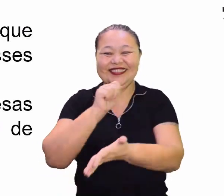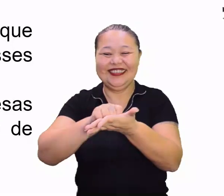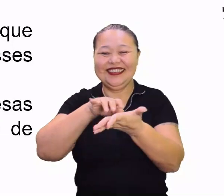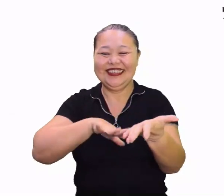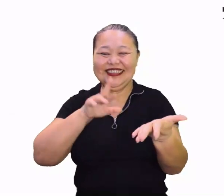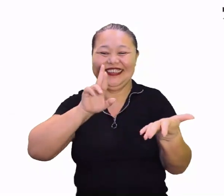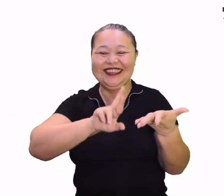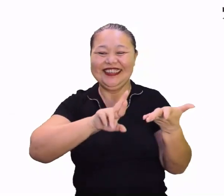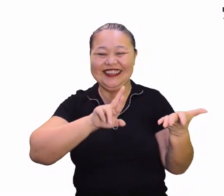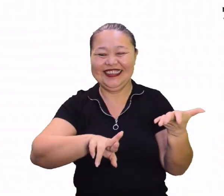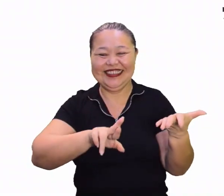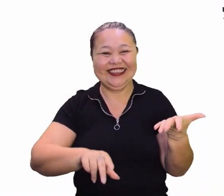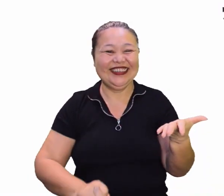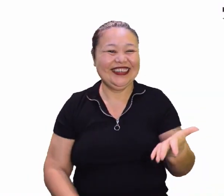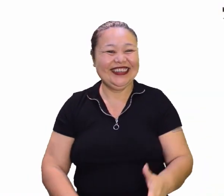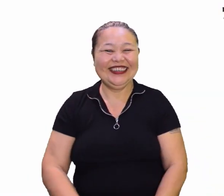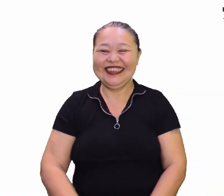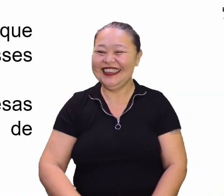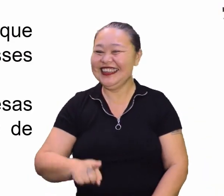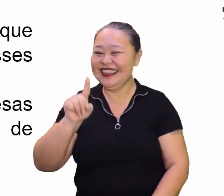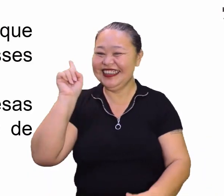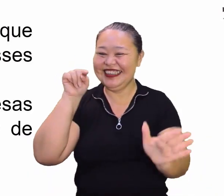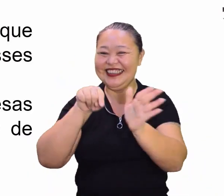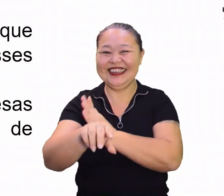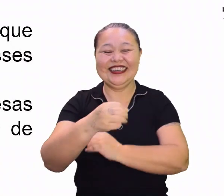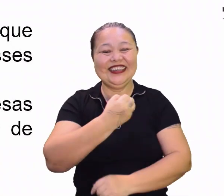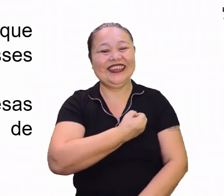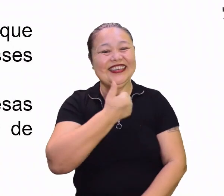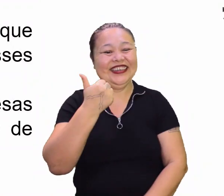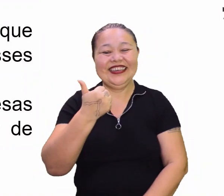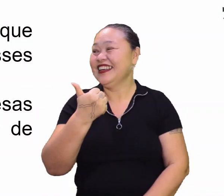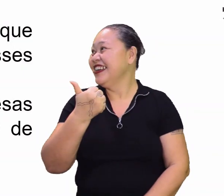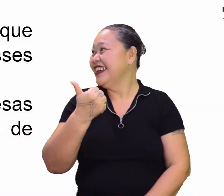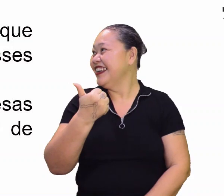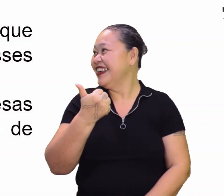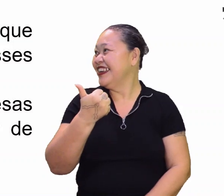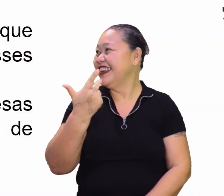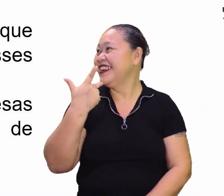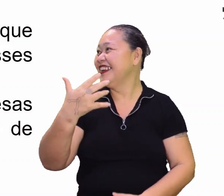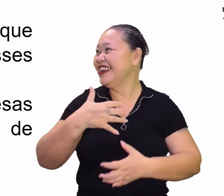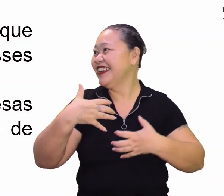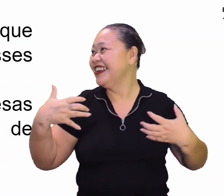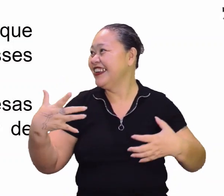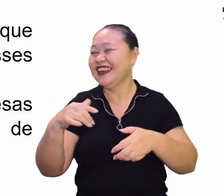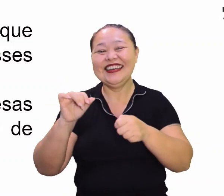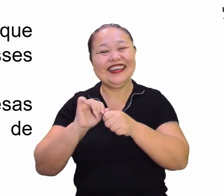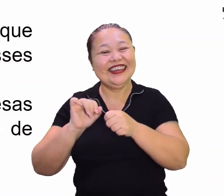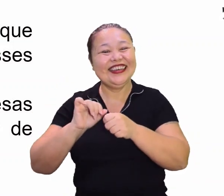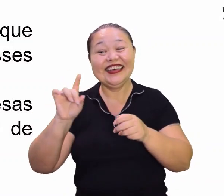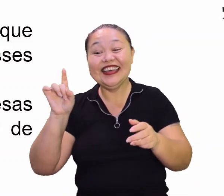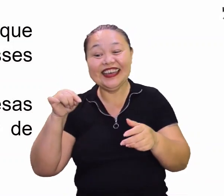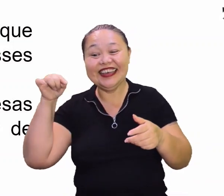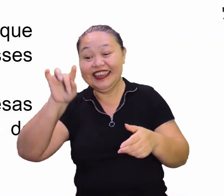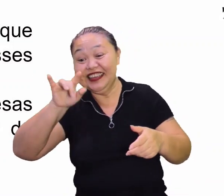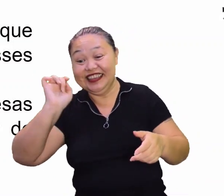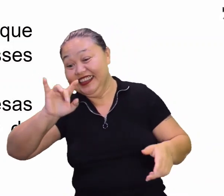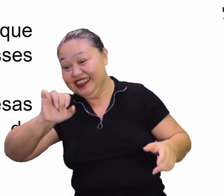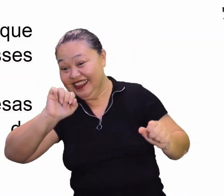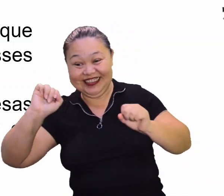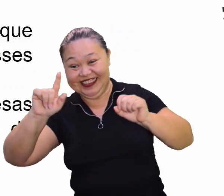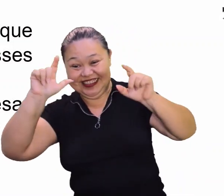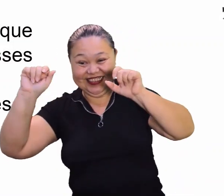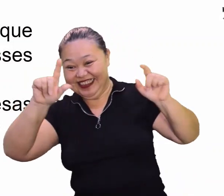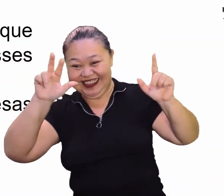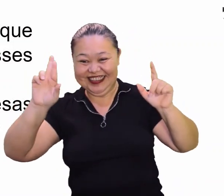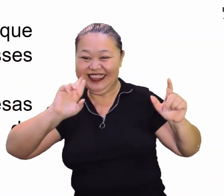Vamos lá. Questão... Rapaz, falou de tigrão, até eu fui muito agressivo, passei direto lá quase